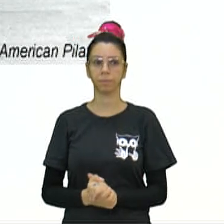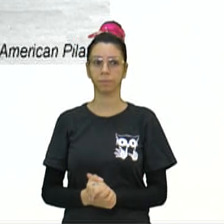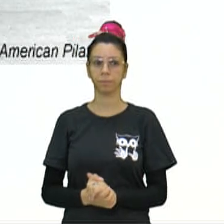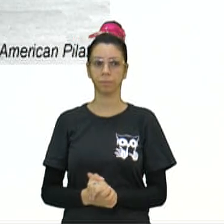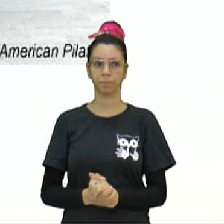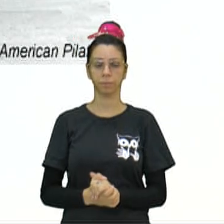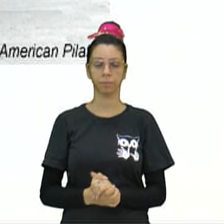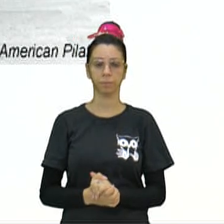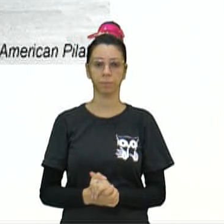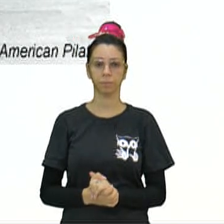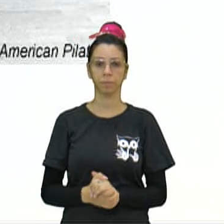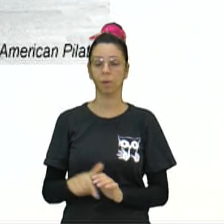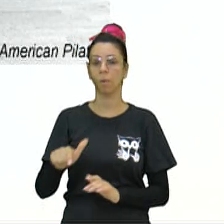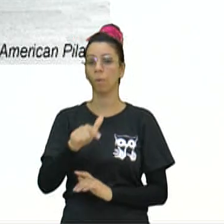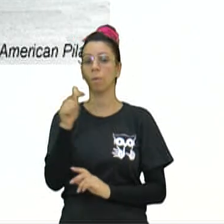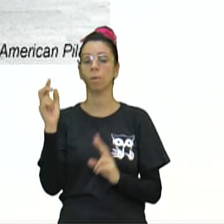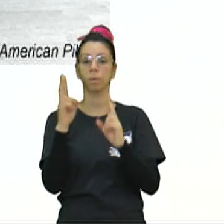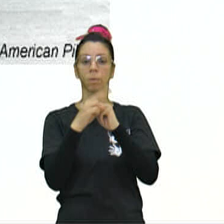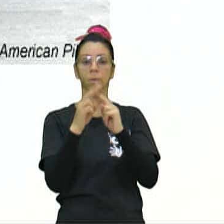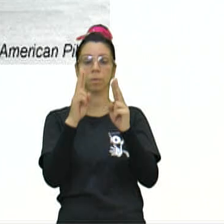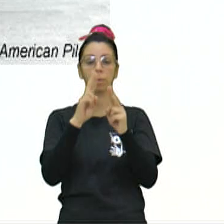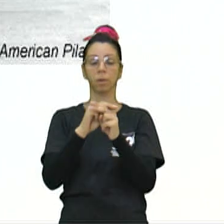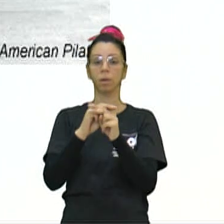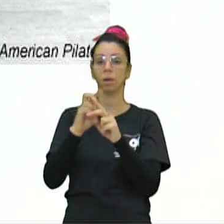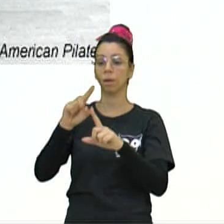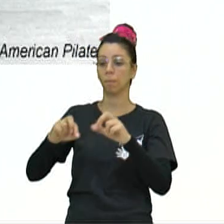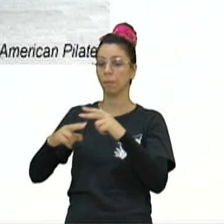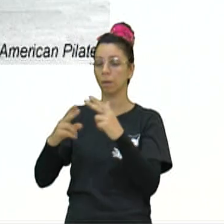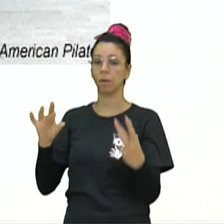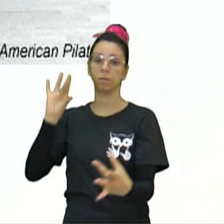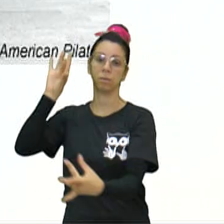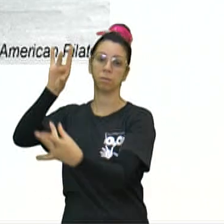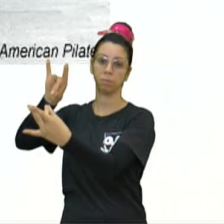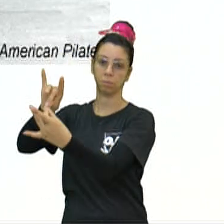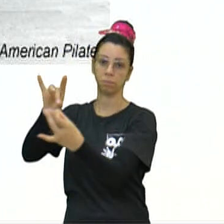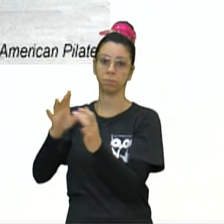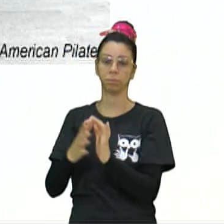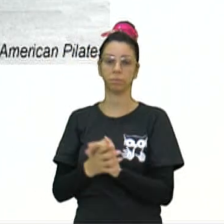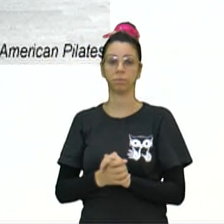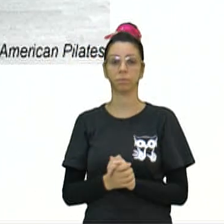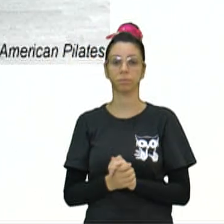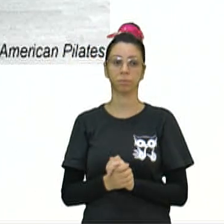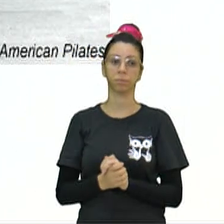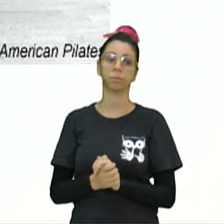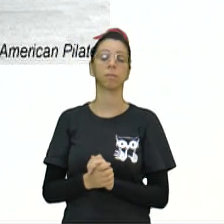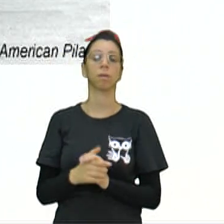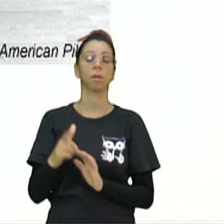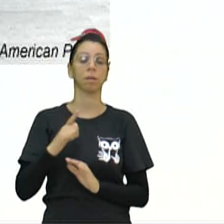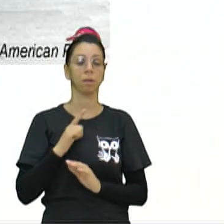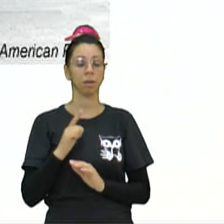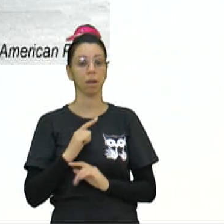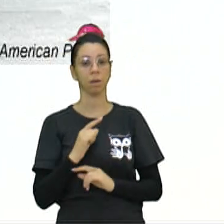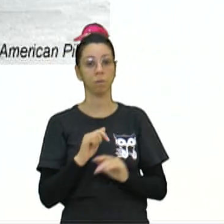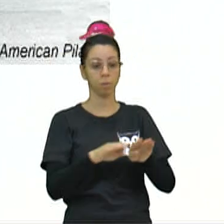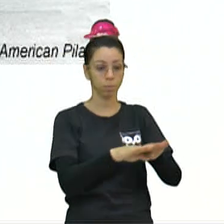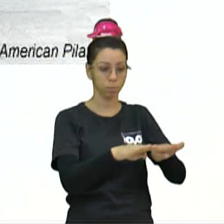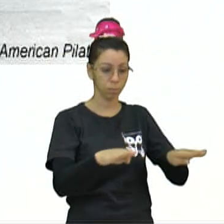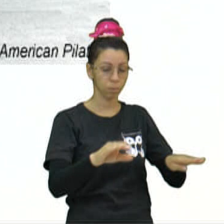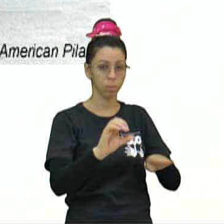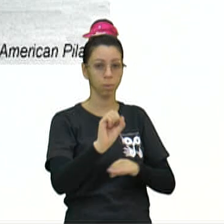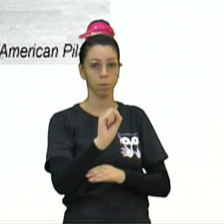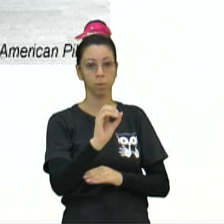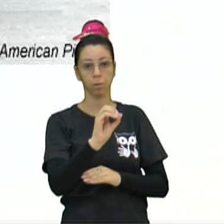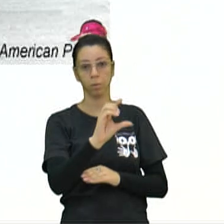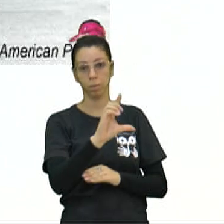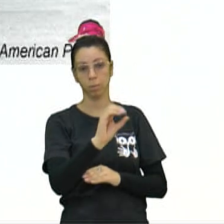último, né, que é a utilização de aparelhos específicos, como que é o que está nesta imagem aqui. Então tivemos no solo, tivemos com a utilização de